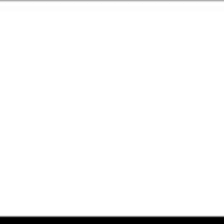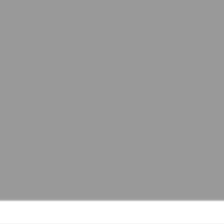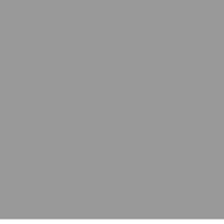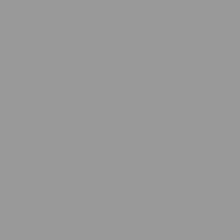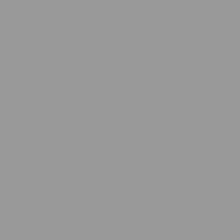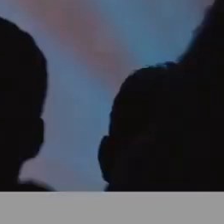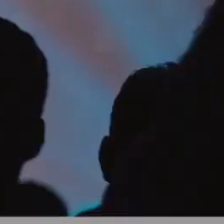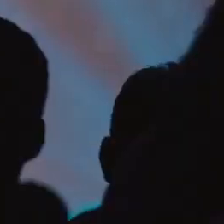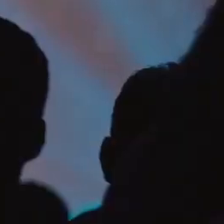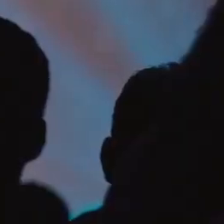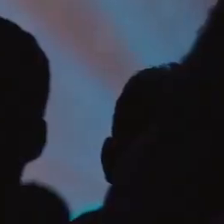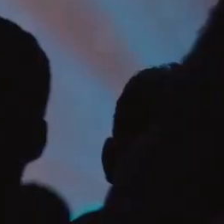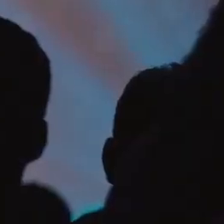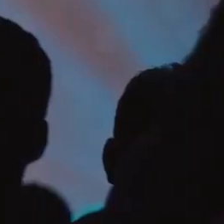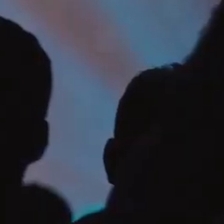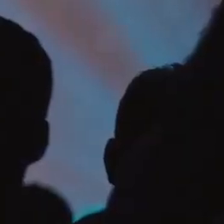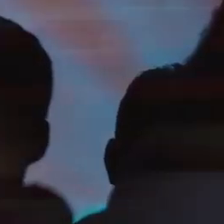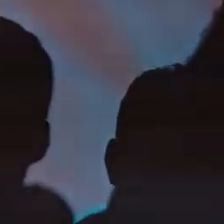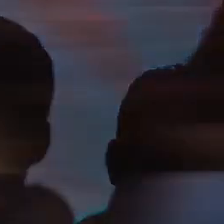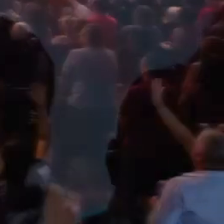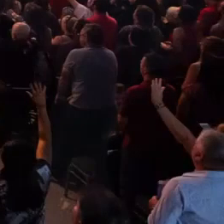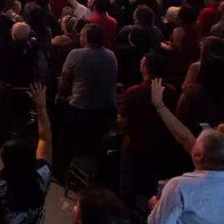E aí